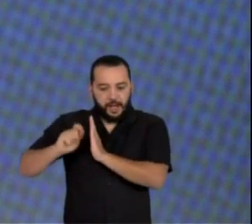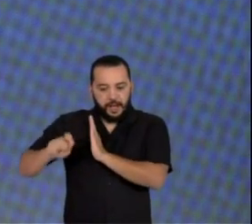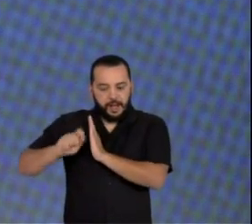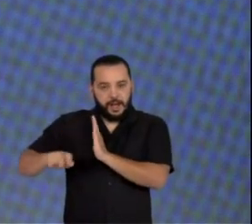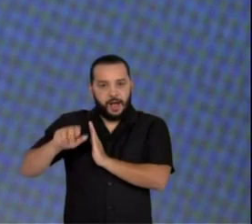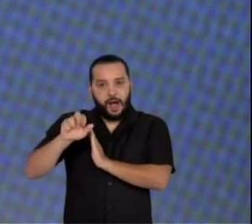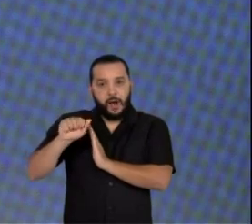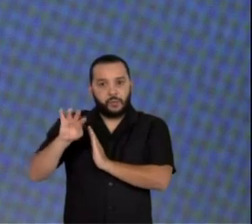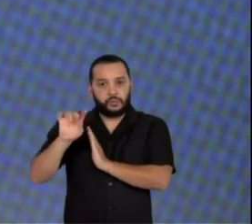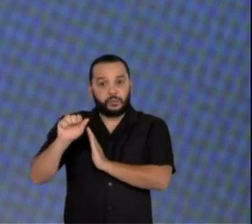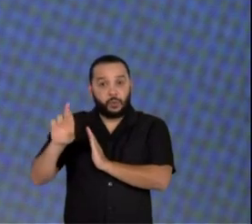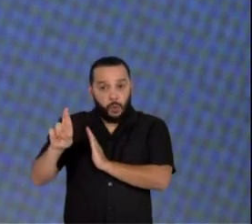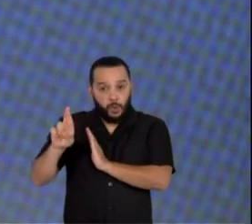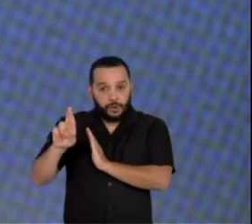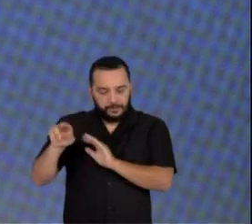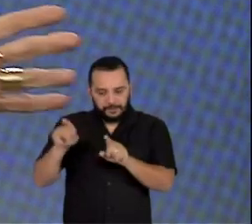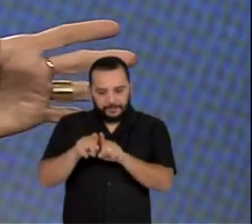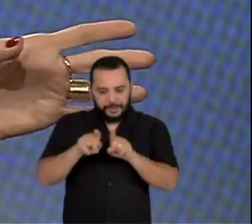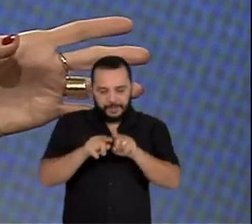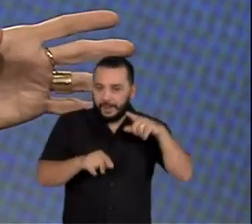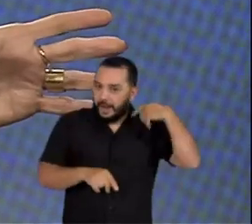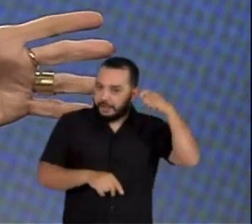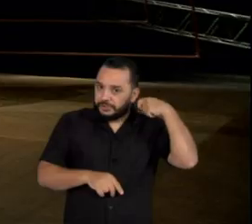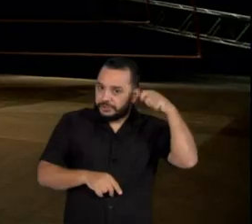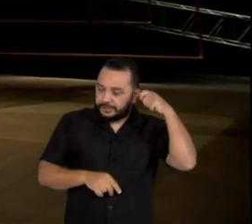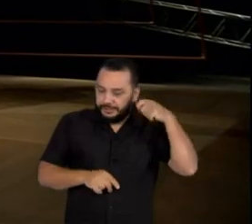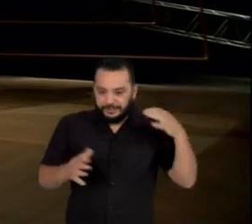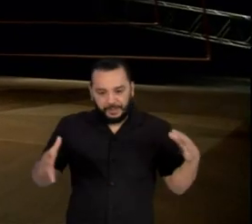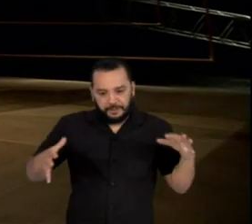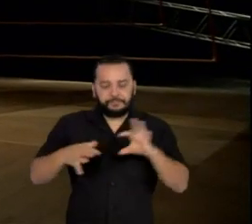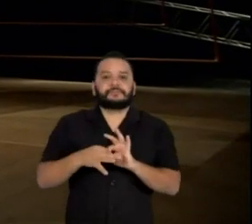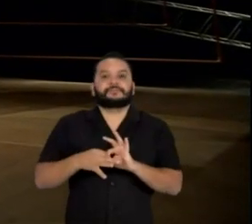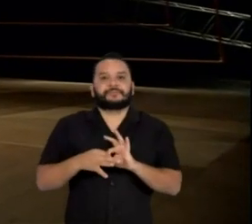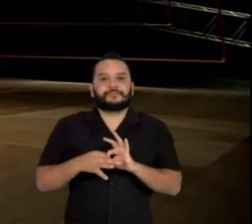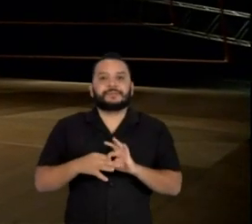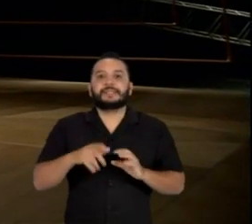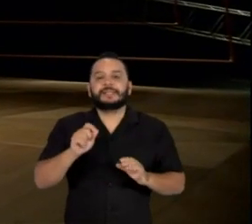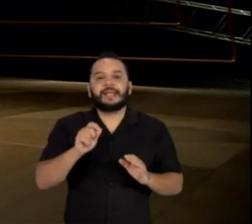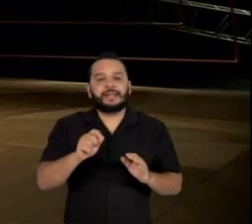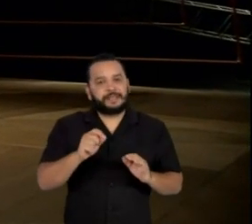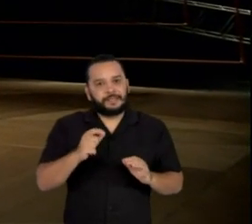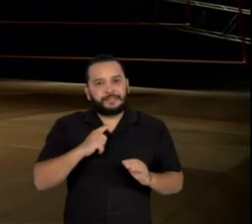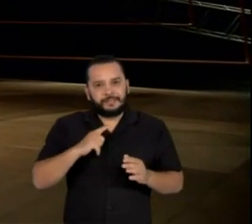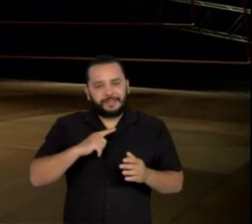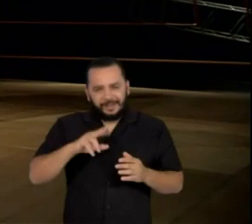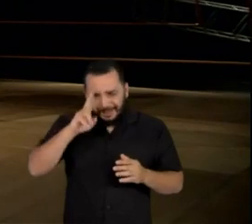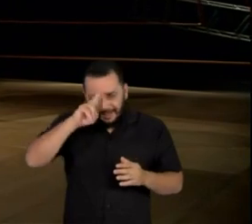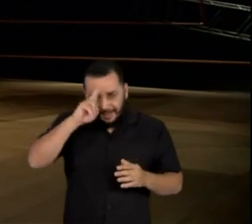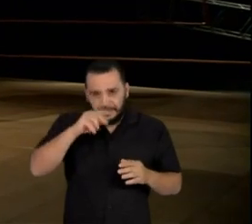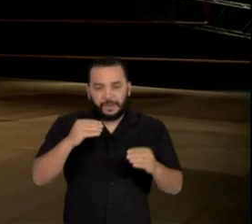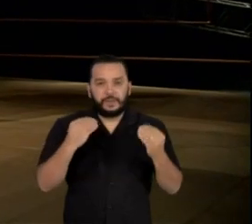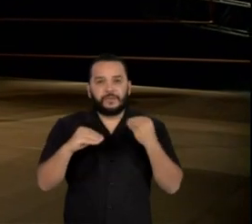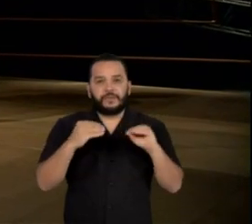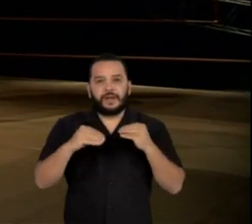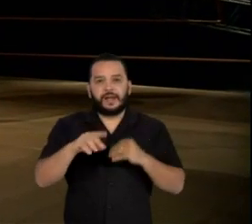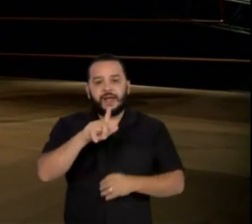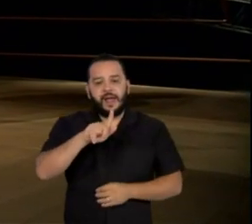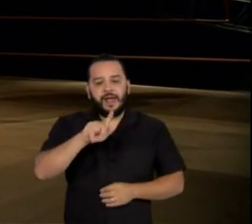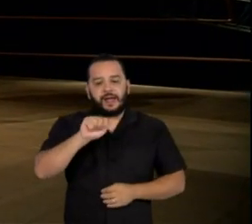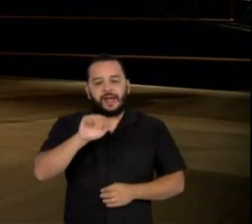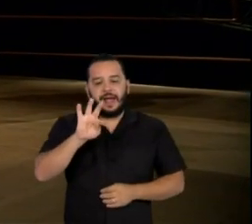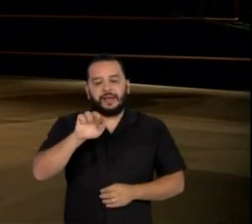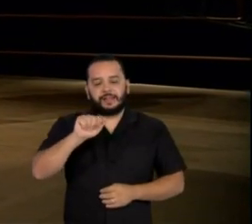artista. Porque, mesmo que a Gata já tivesse sido escrita, porque quem fez a Gata Comeu, a primeira versão, foi